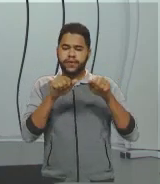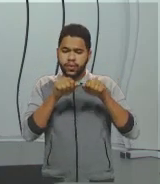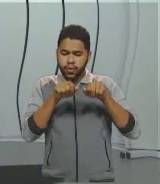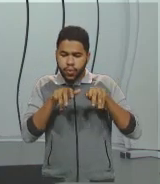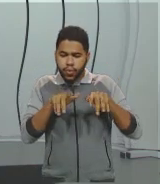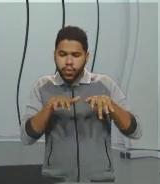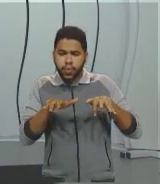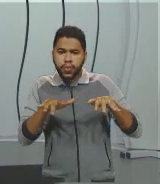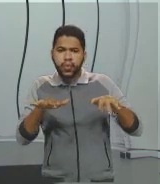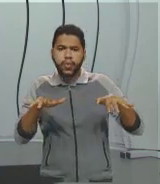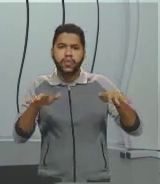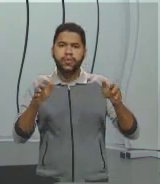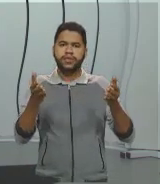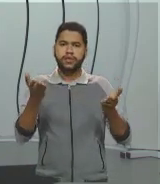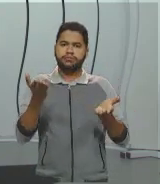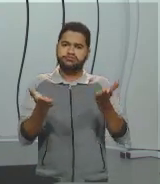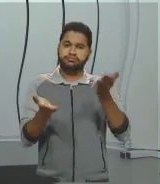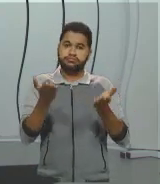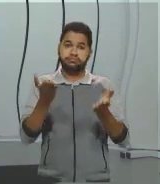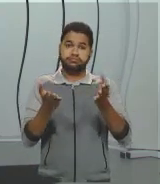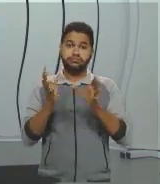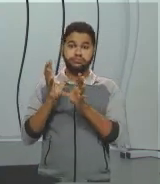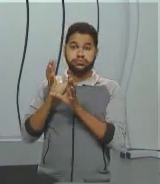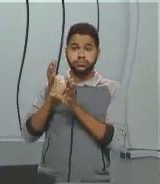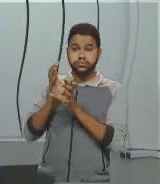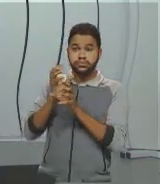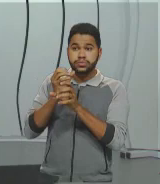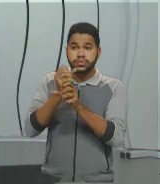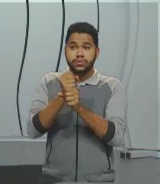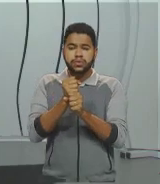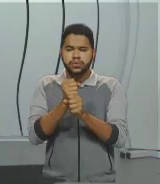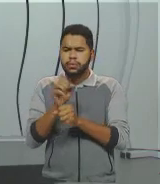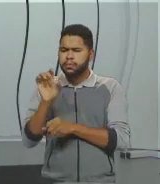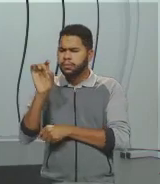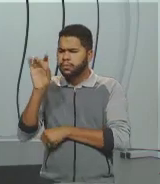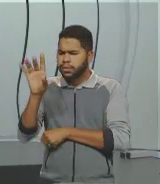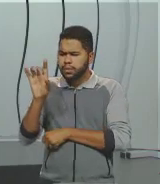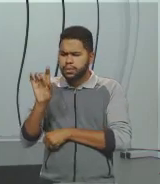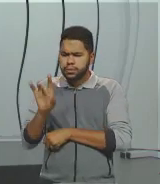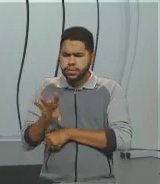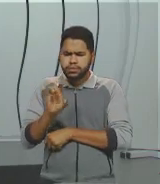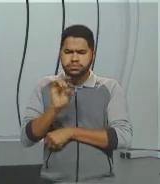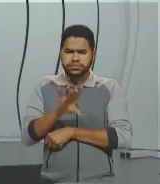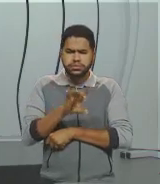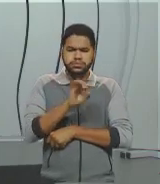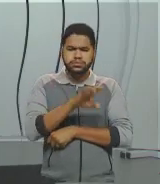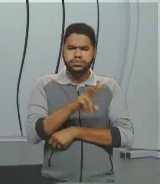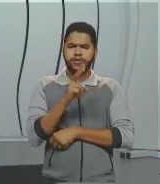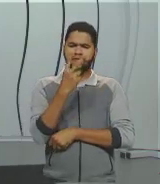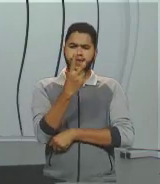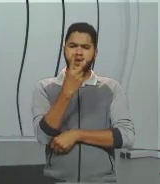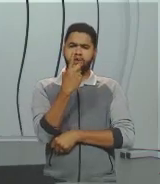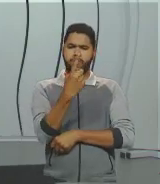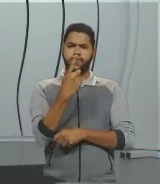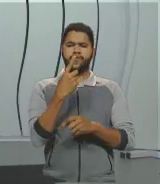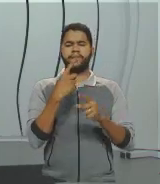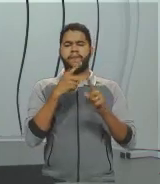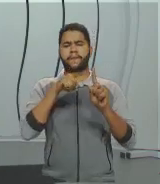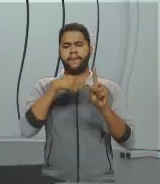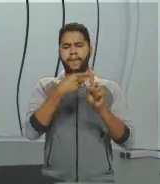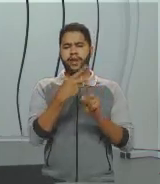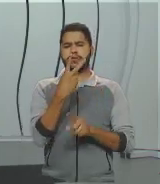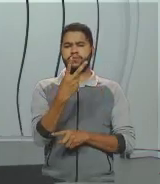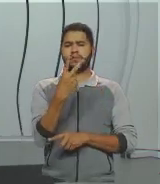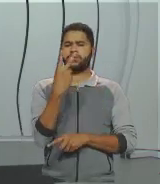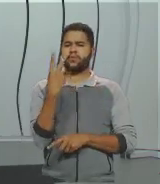cada resistor. E se eu somar essa queda de potencial em cada resistor, ou seja, se eu somar V1 com V2, com V3, com